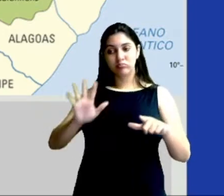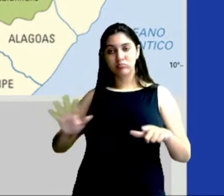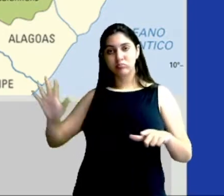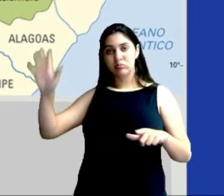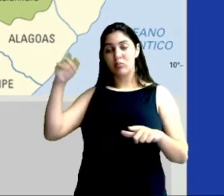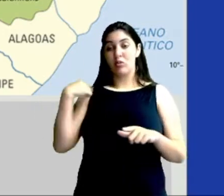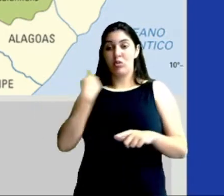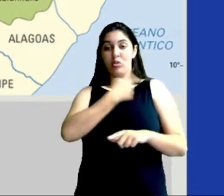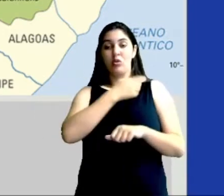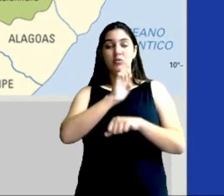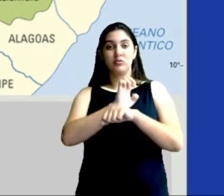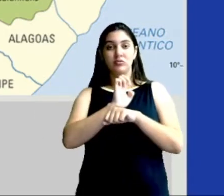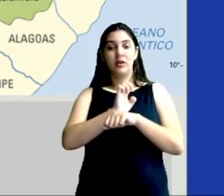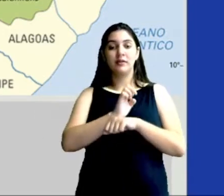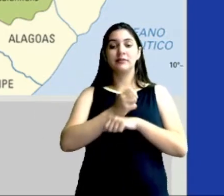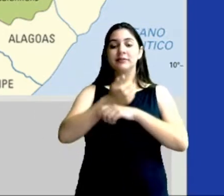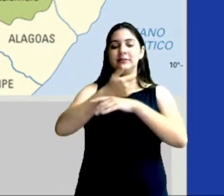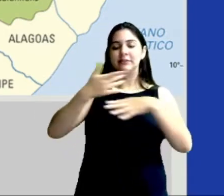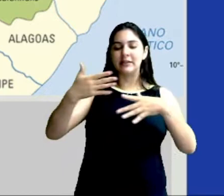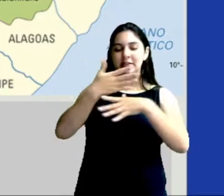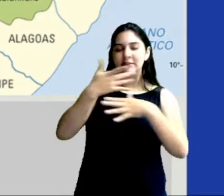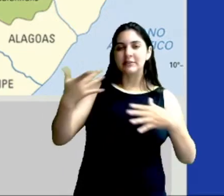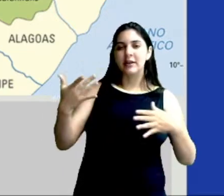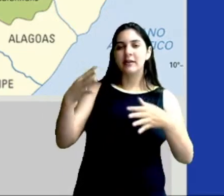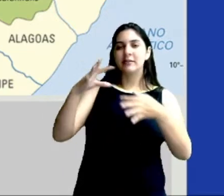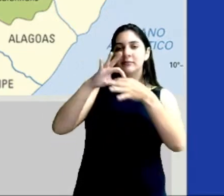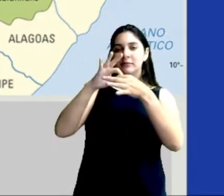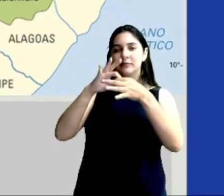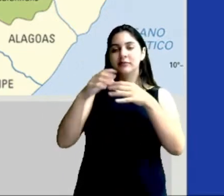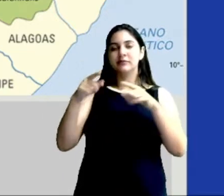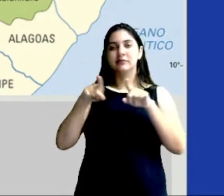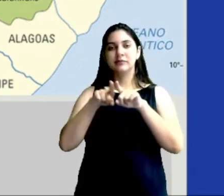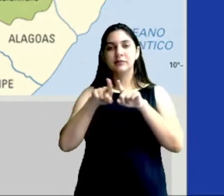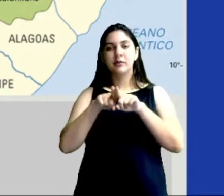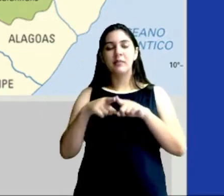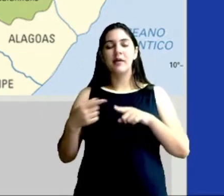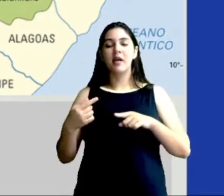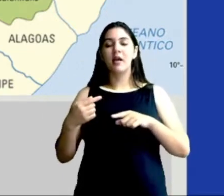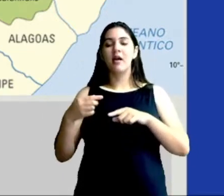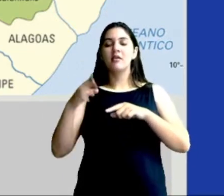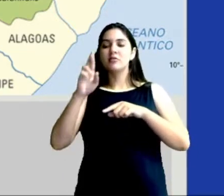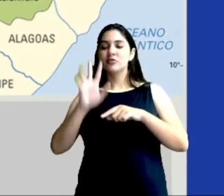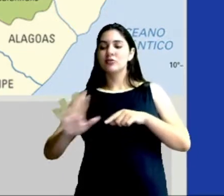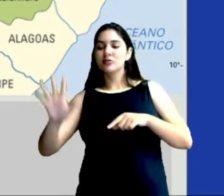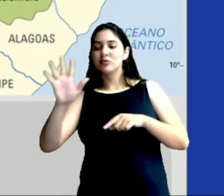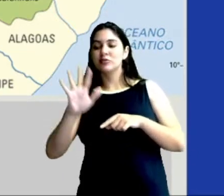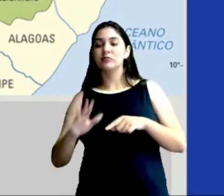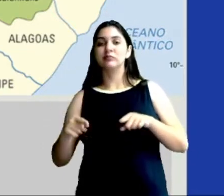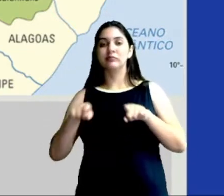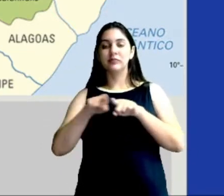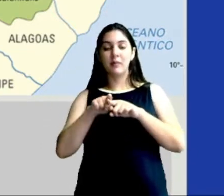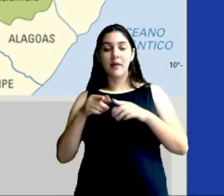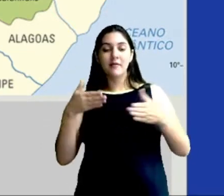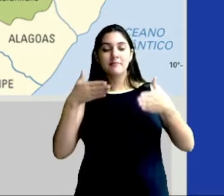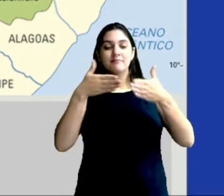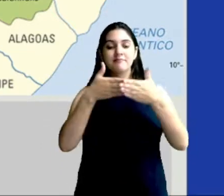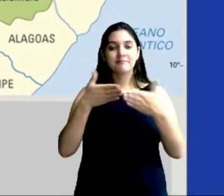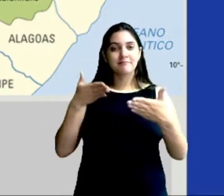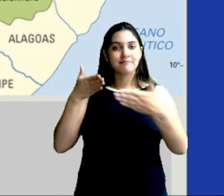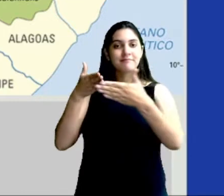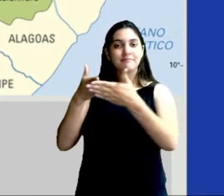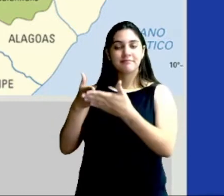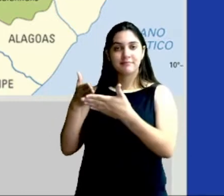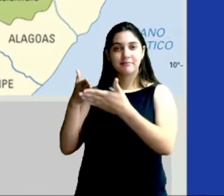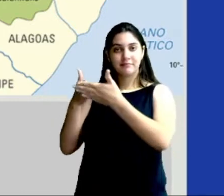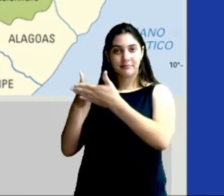estado. As cidades que os compõem, as mesorregiões, os limites em